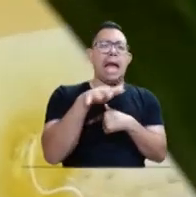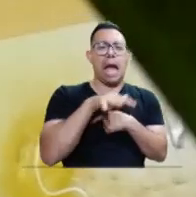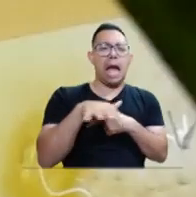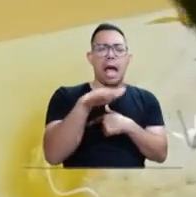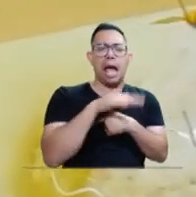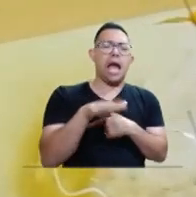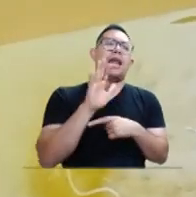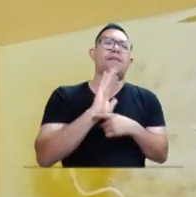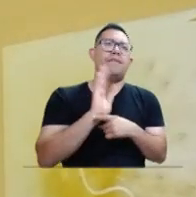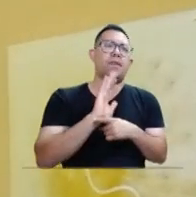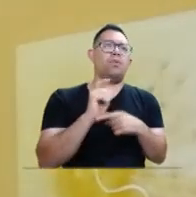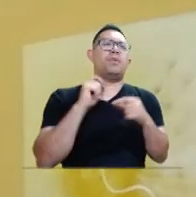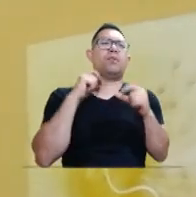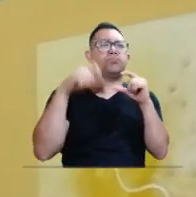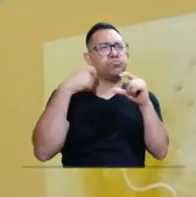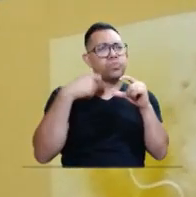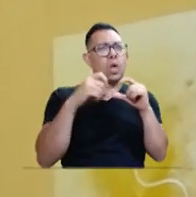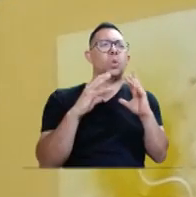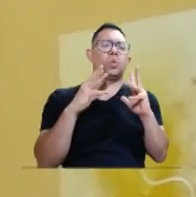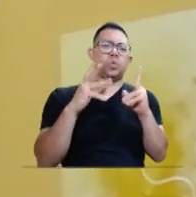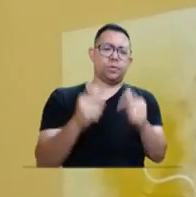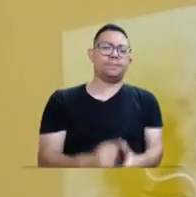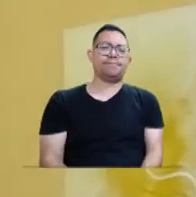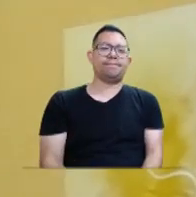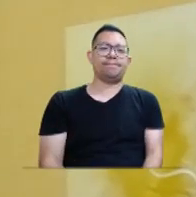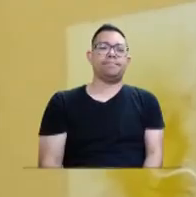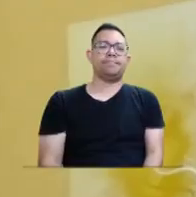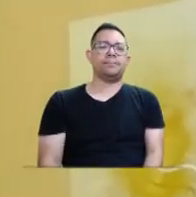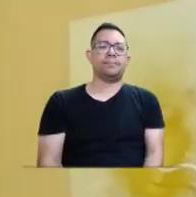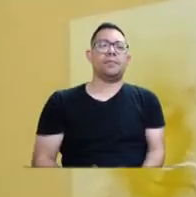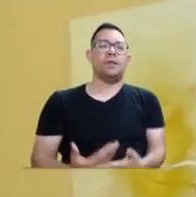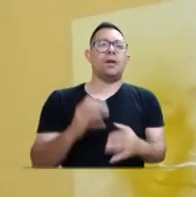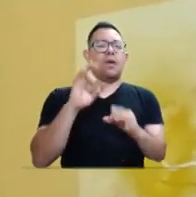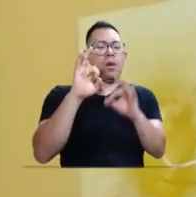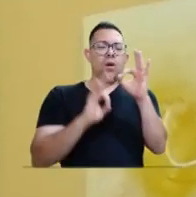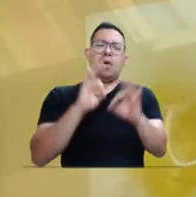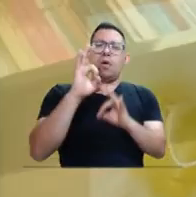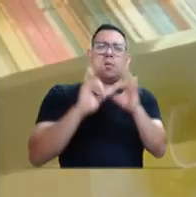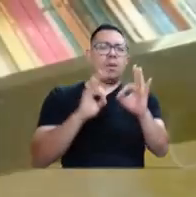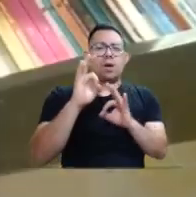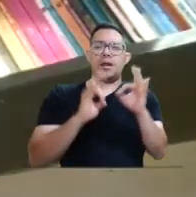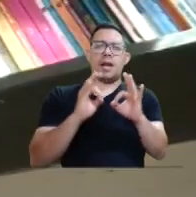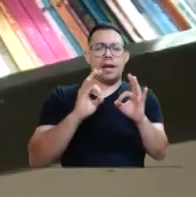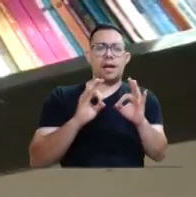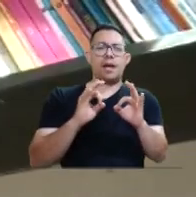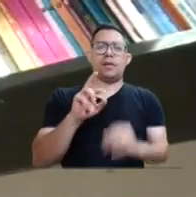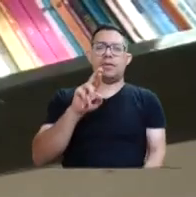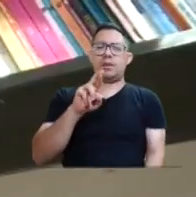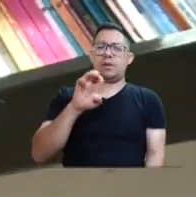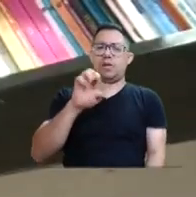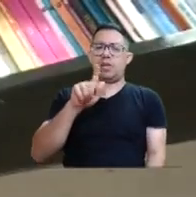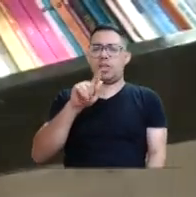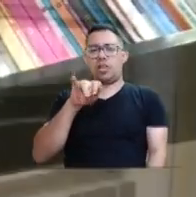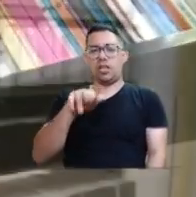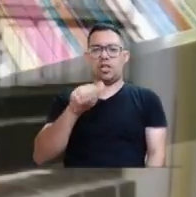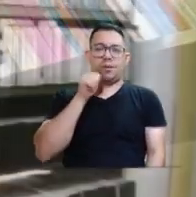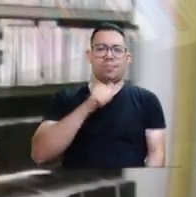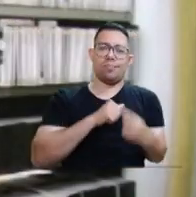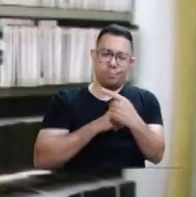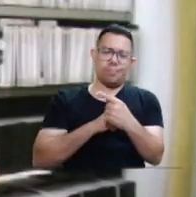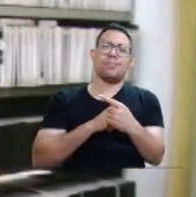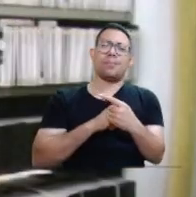Gramofone. E falar sobre esse projeto incrível que foi a Gramofone, videolocadora, e também falando da Regina e buscando aqui